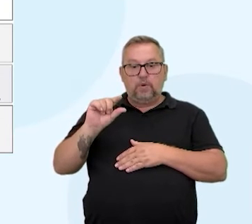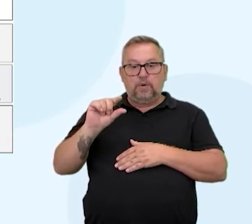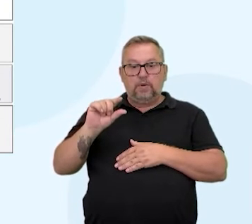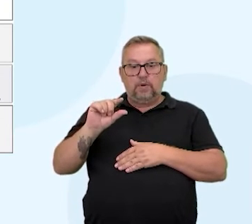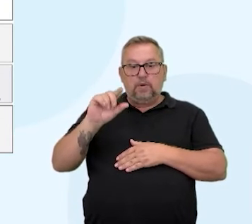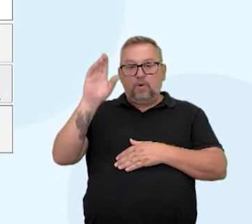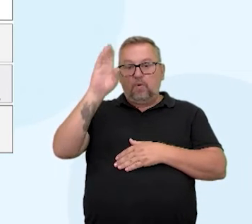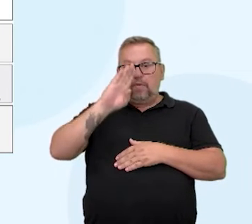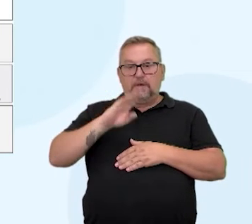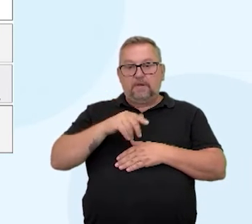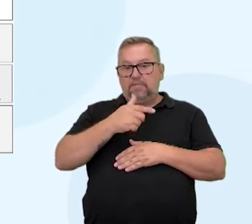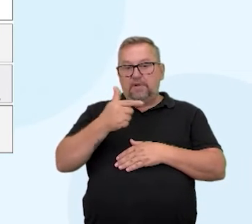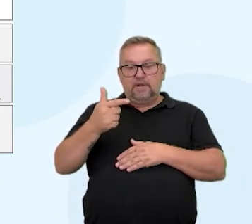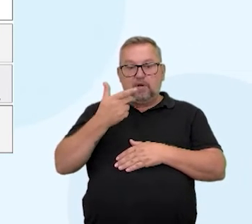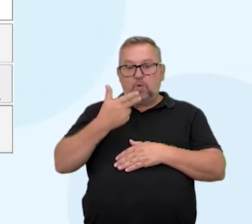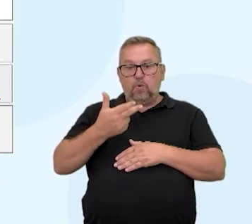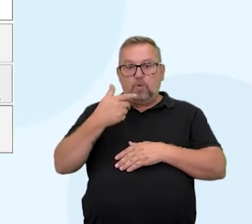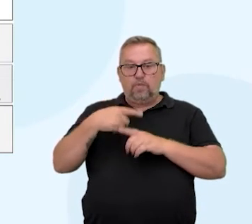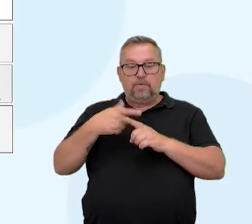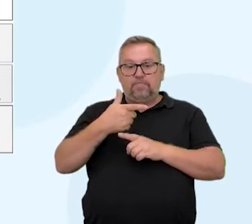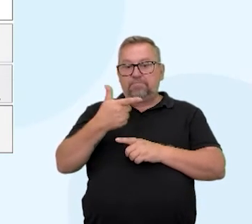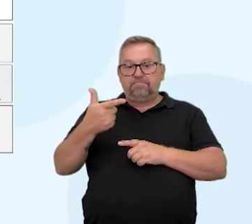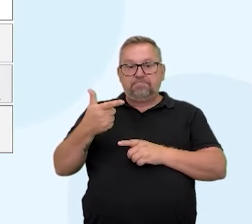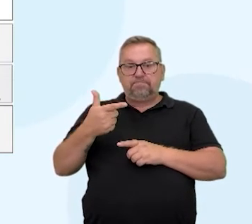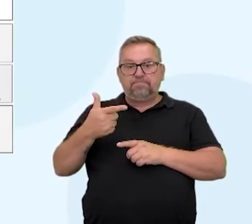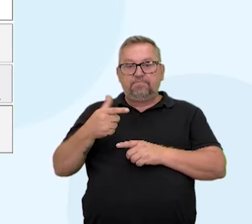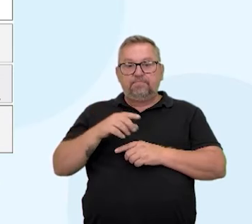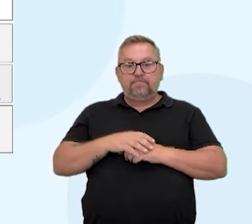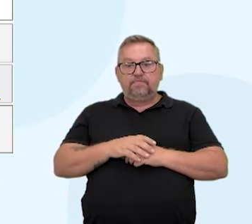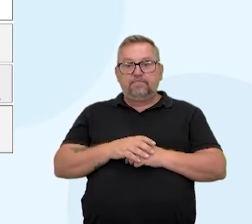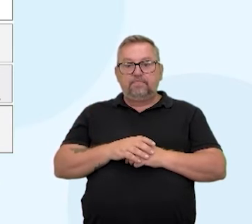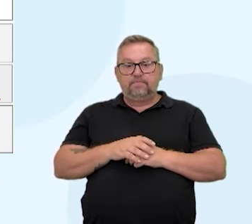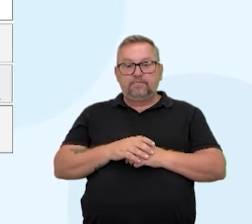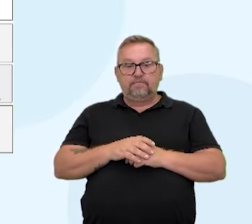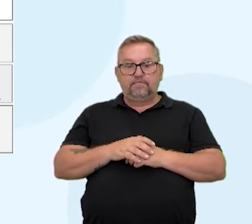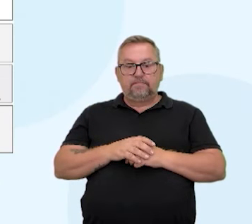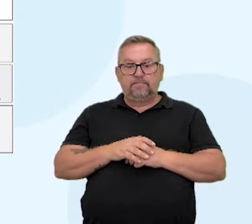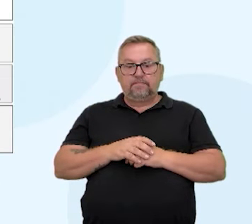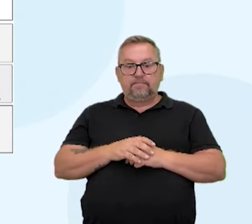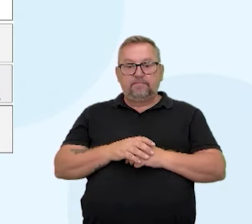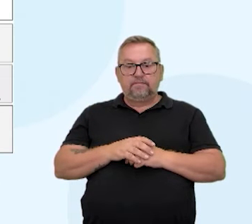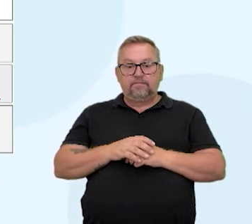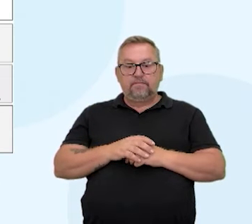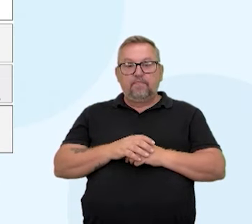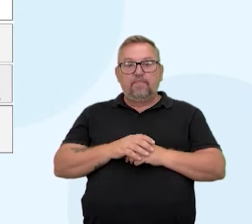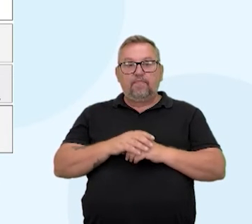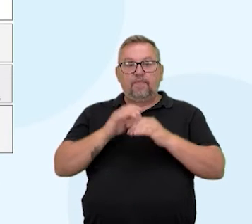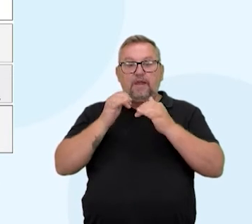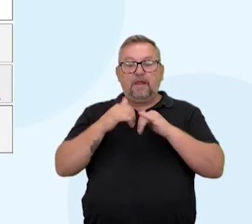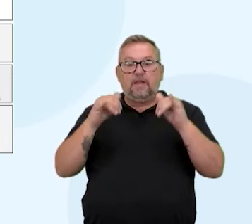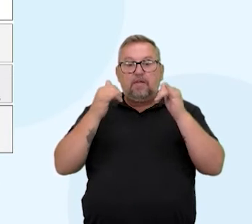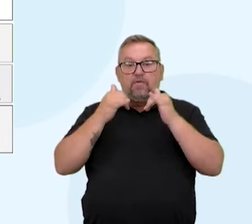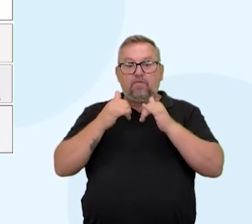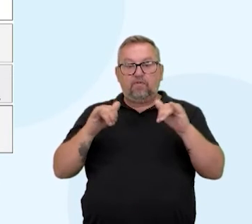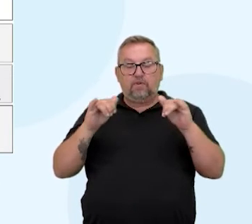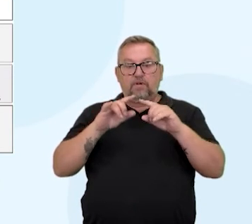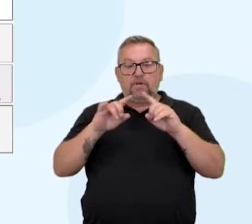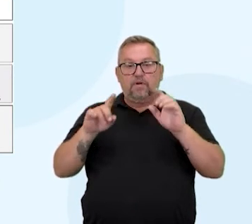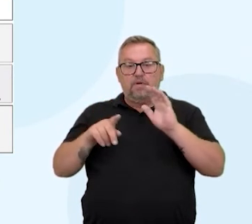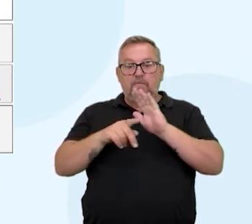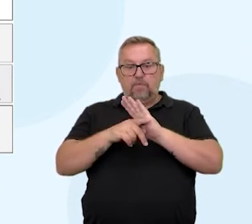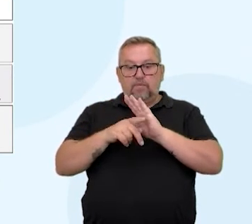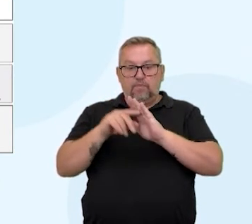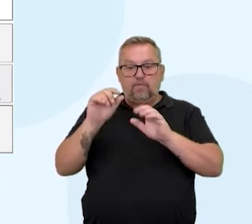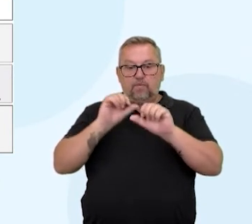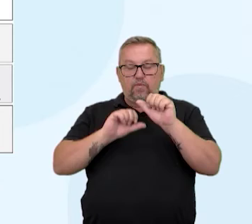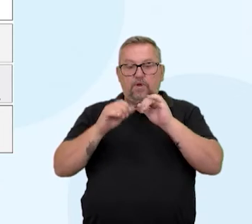nem aparece com cor, porque na realidade o Brasil ele só tem lá a questão de energias nucleares referentes aí à